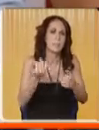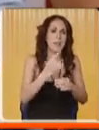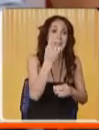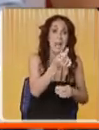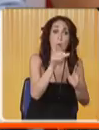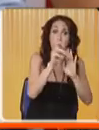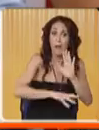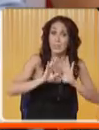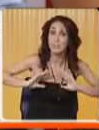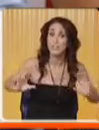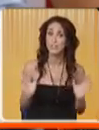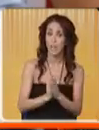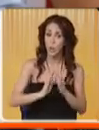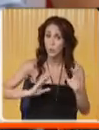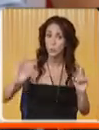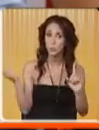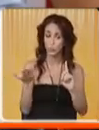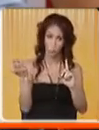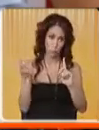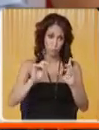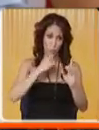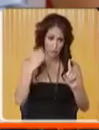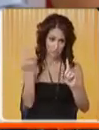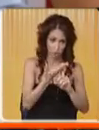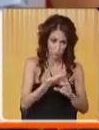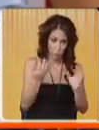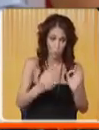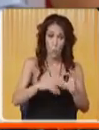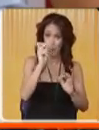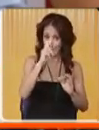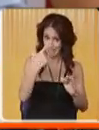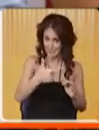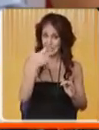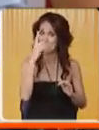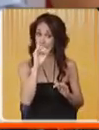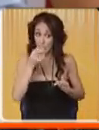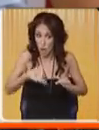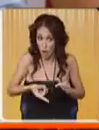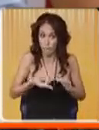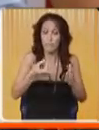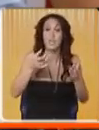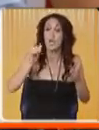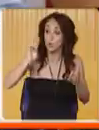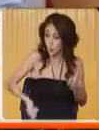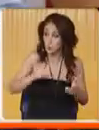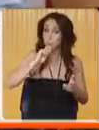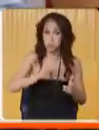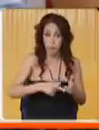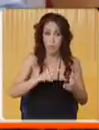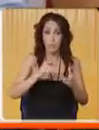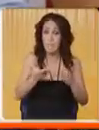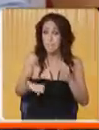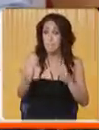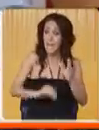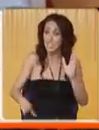uma norma geral no Código de Processo Penal, ou seja, já existia, no artigo 69, em que os juízes podem aplicar medidas